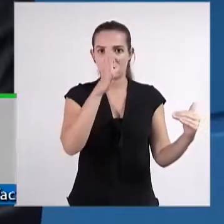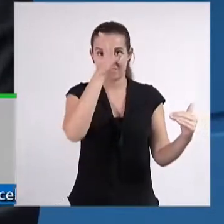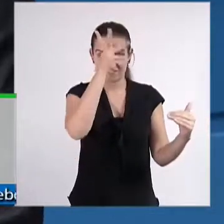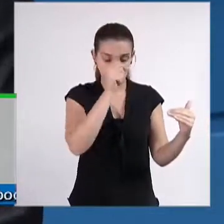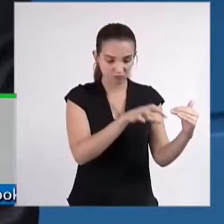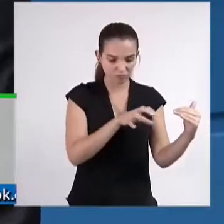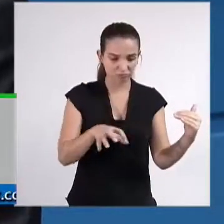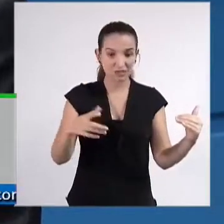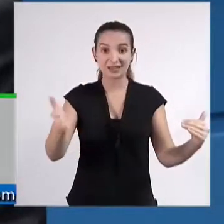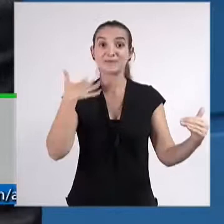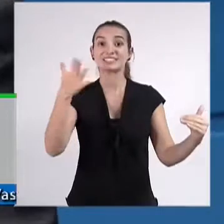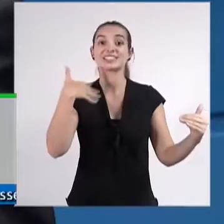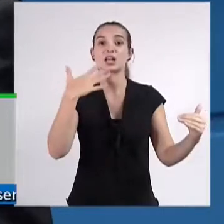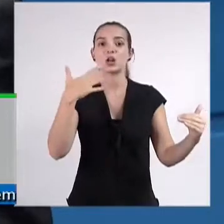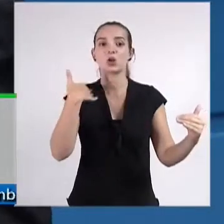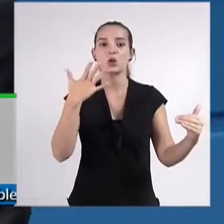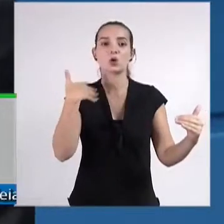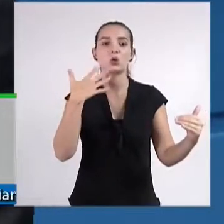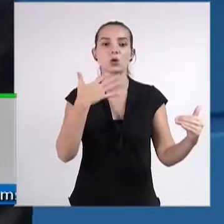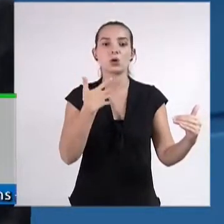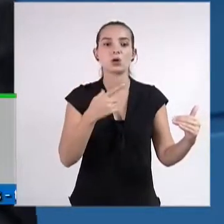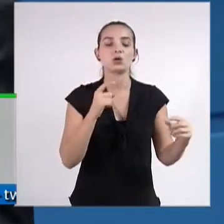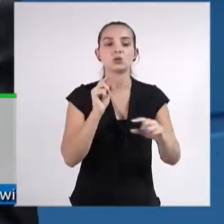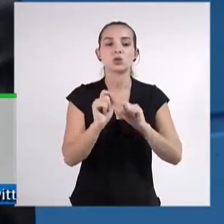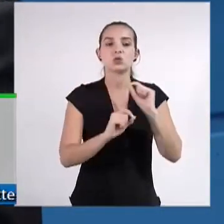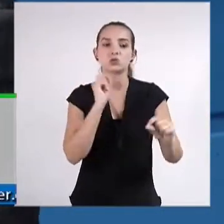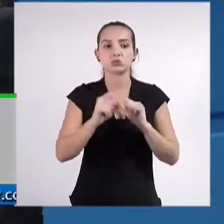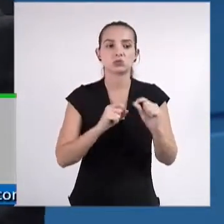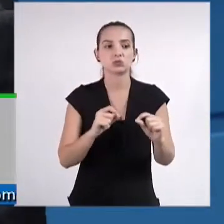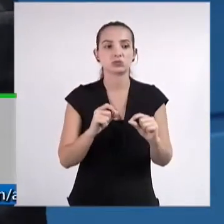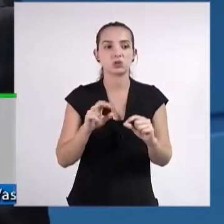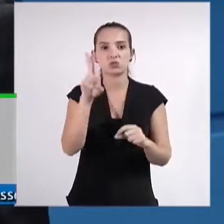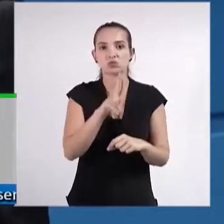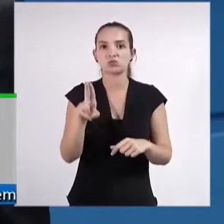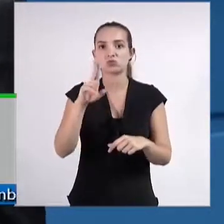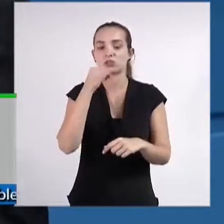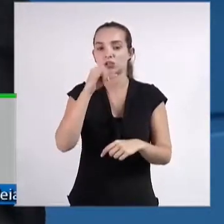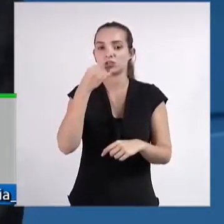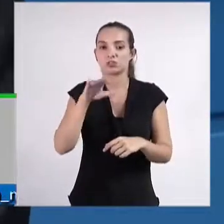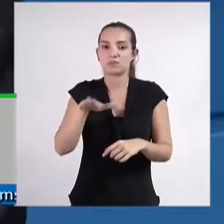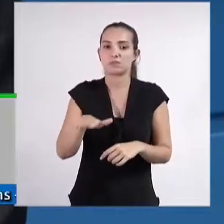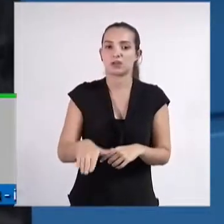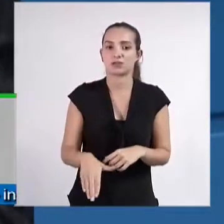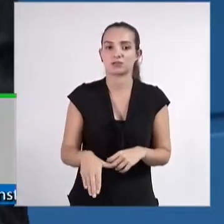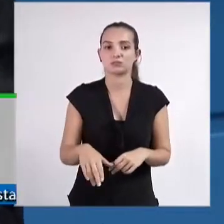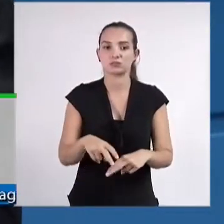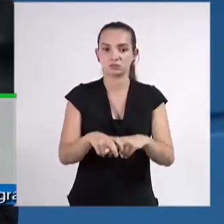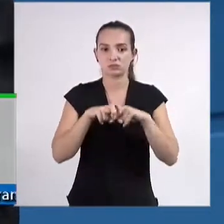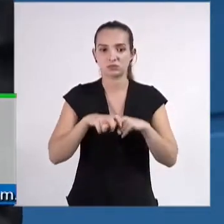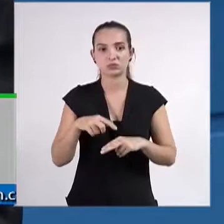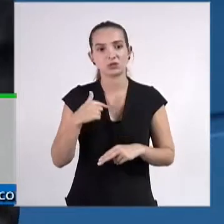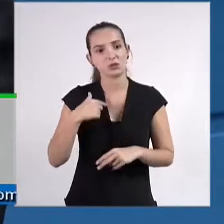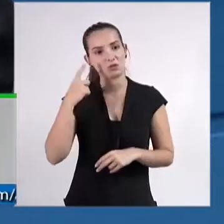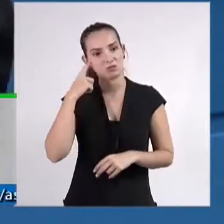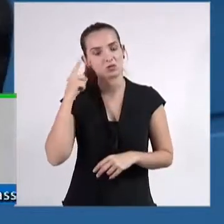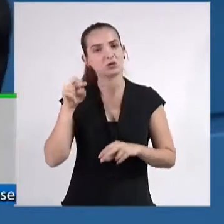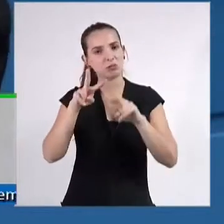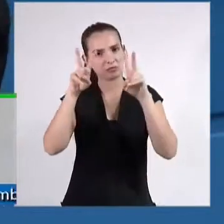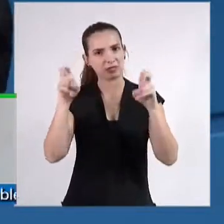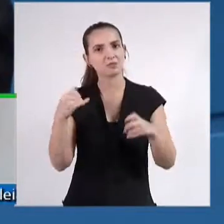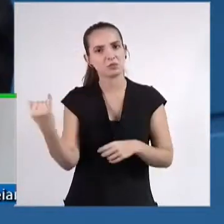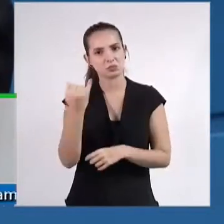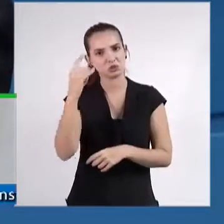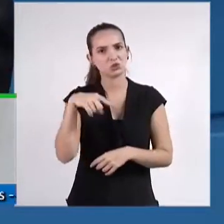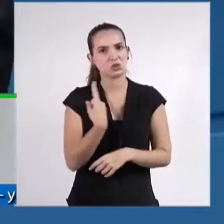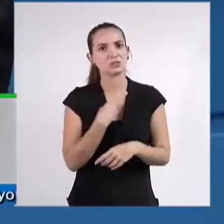Porque para abrigar o pintinho lá, ele precisa de calor, ele usa energia para calor. Então, eu penso que é um assunto palpitante, mas nós